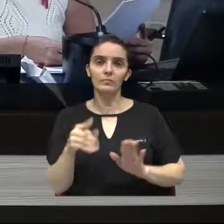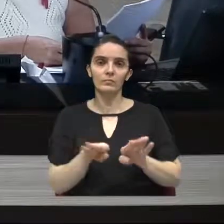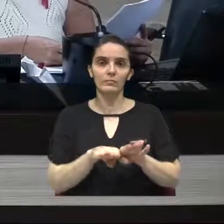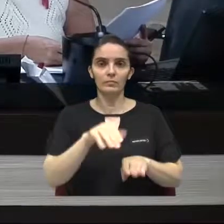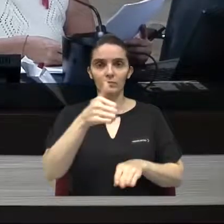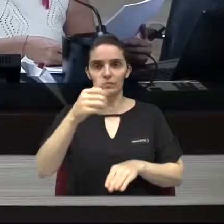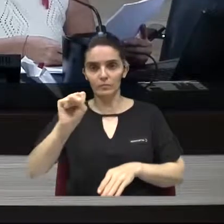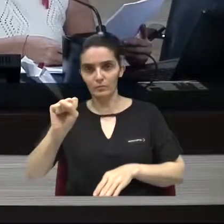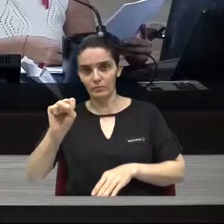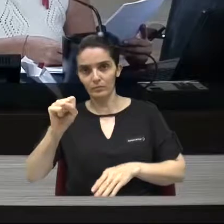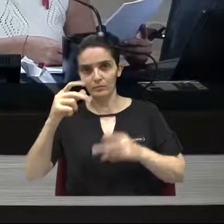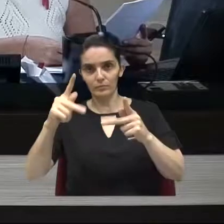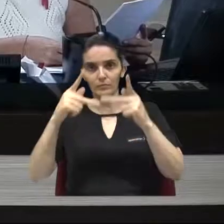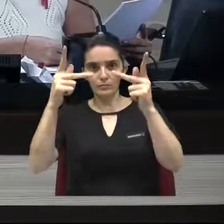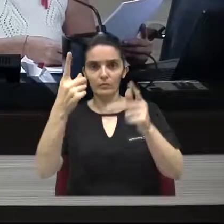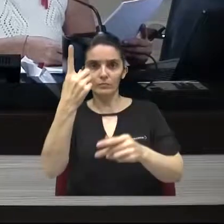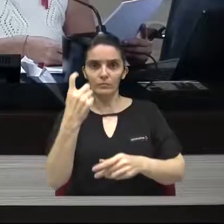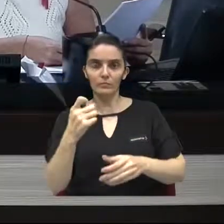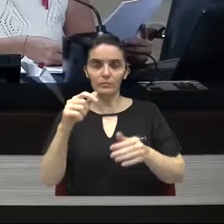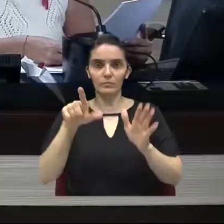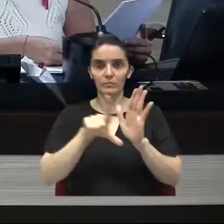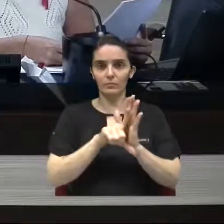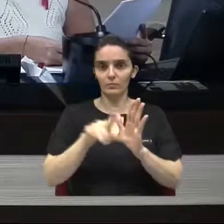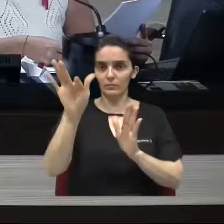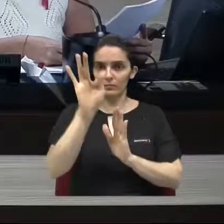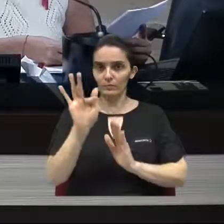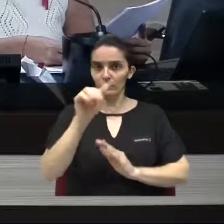18, parágrafo único da Lei Federal